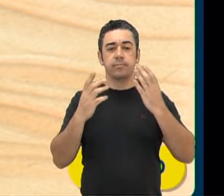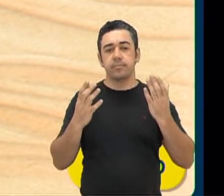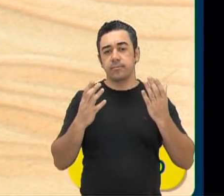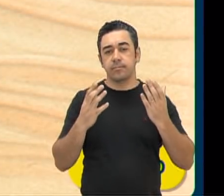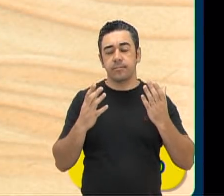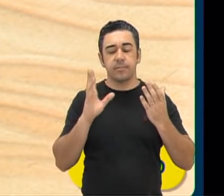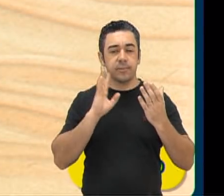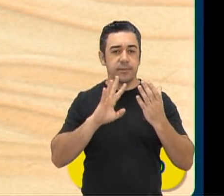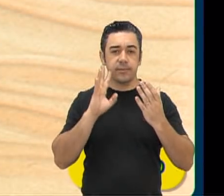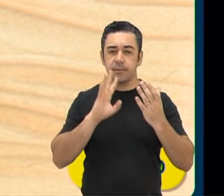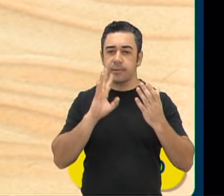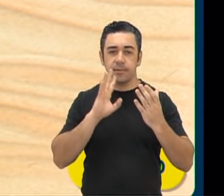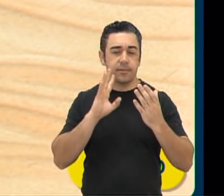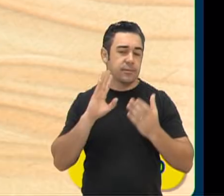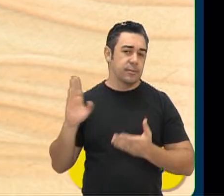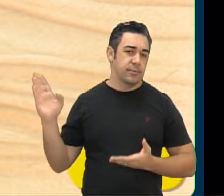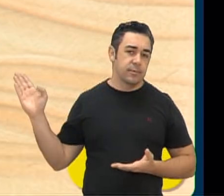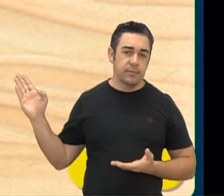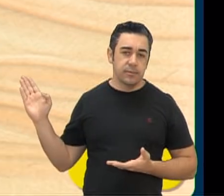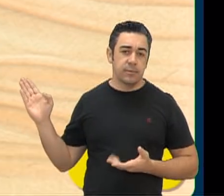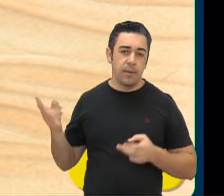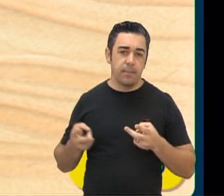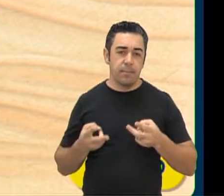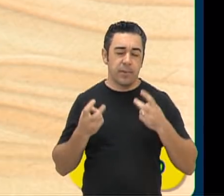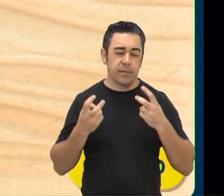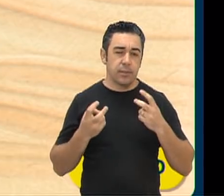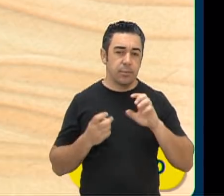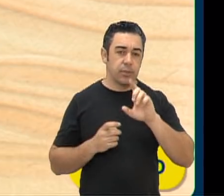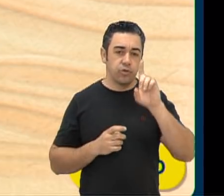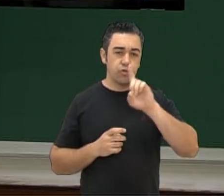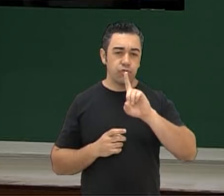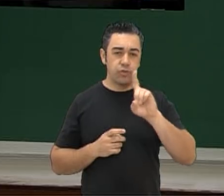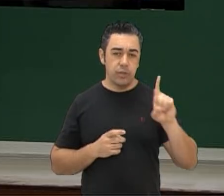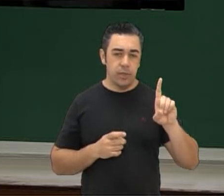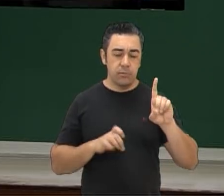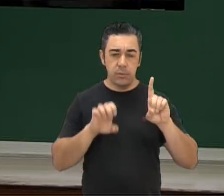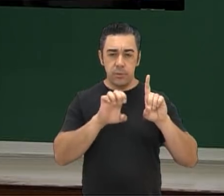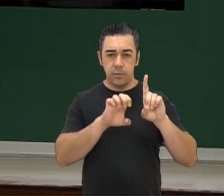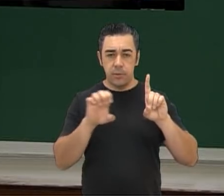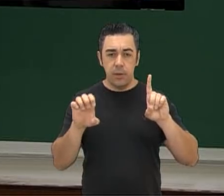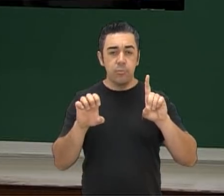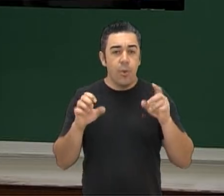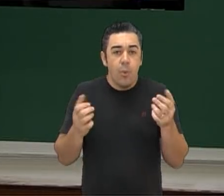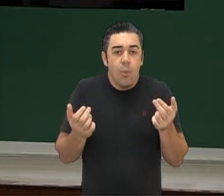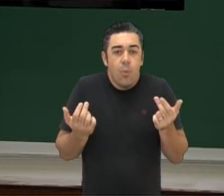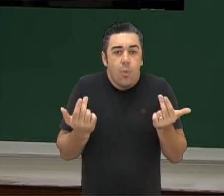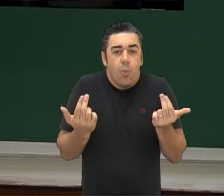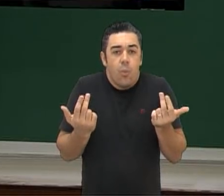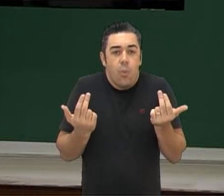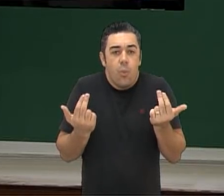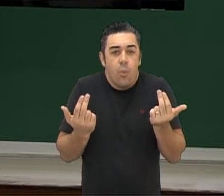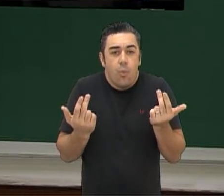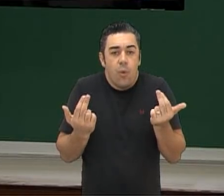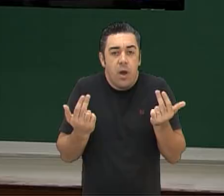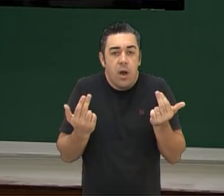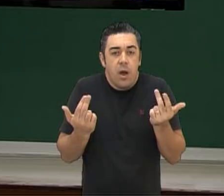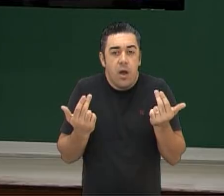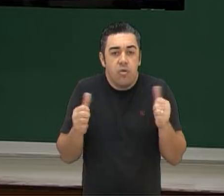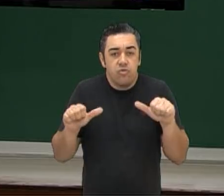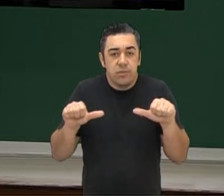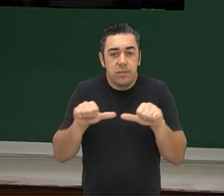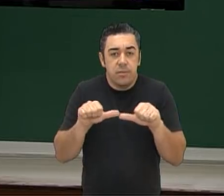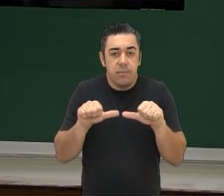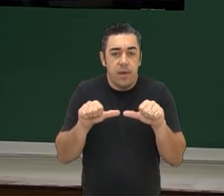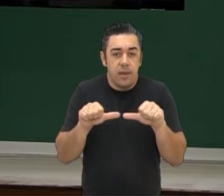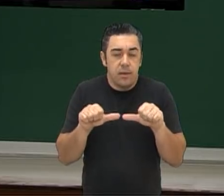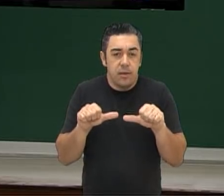ficou simétrica. Então, perceba ali que o lado direito e o lado esquerdo, ele tem a mesma simetria.